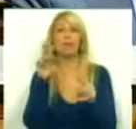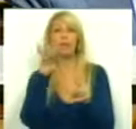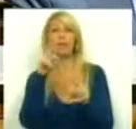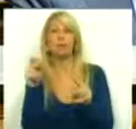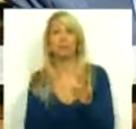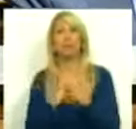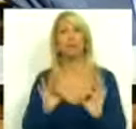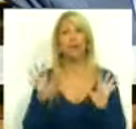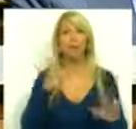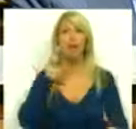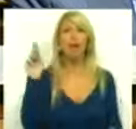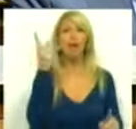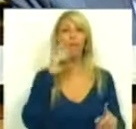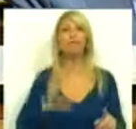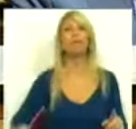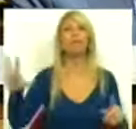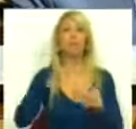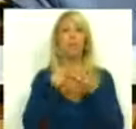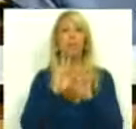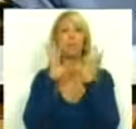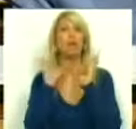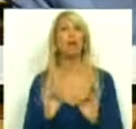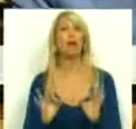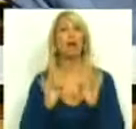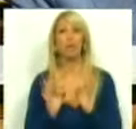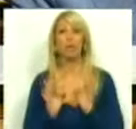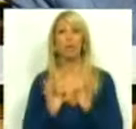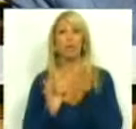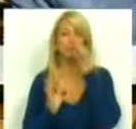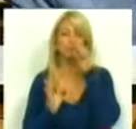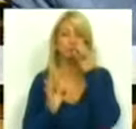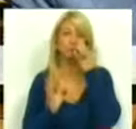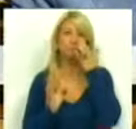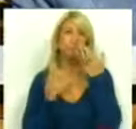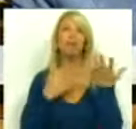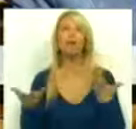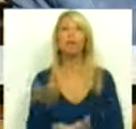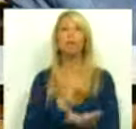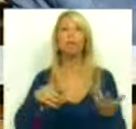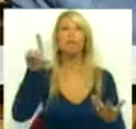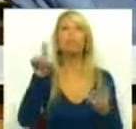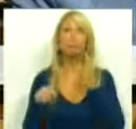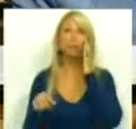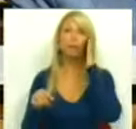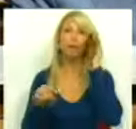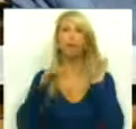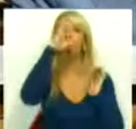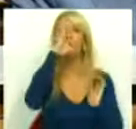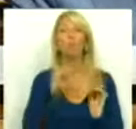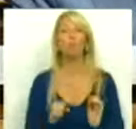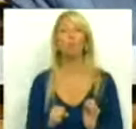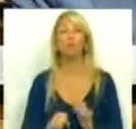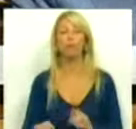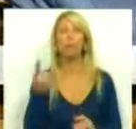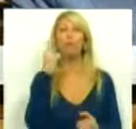que existem duas situações que deveriam ser acauteladas e que partilhamos também com o Governo.